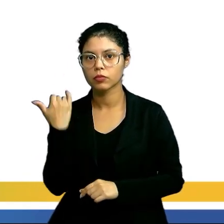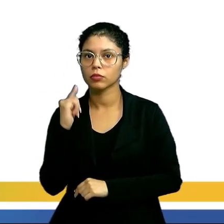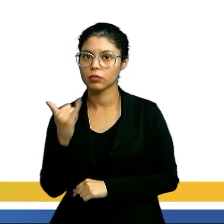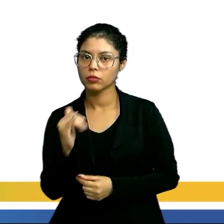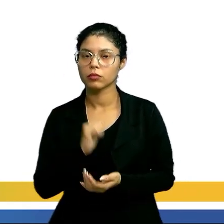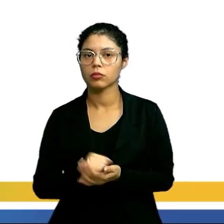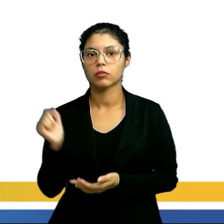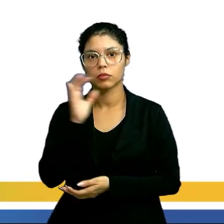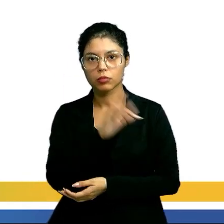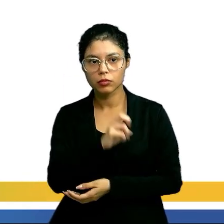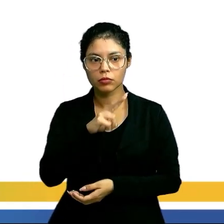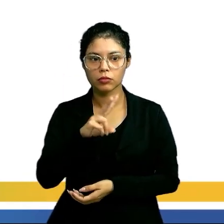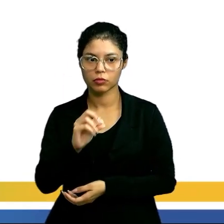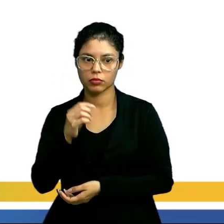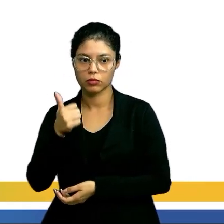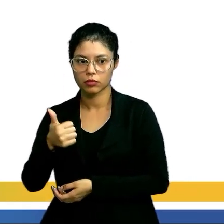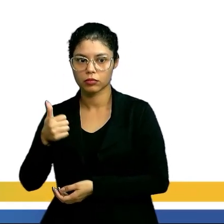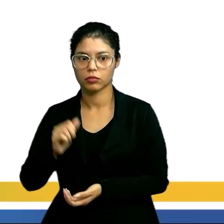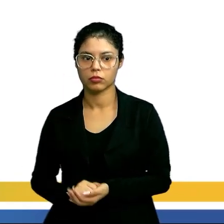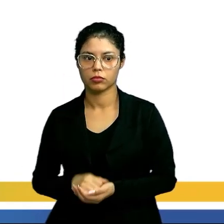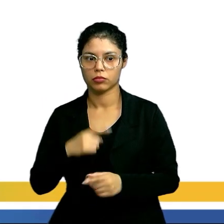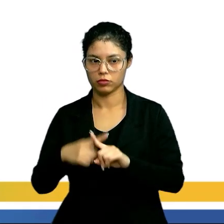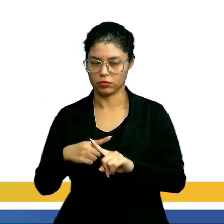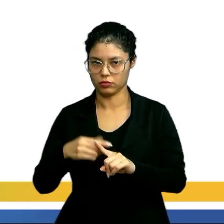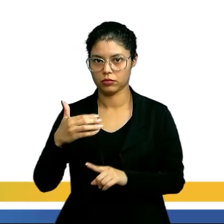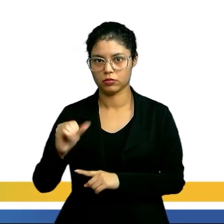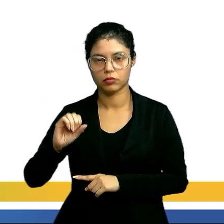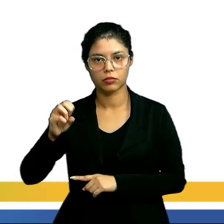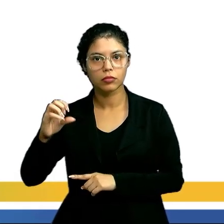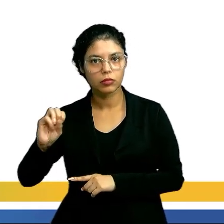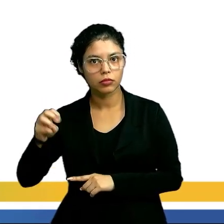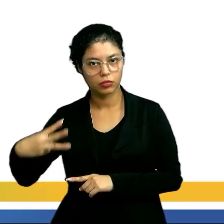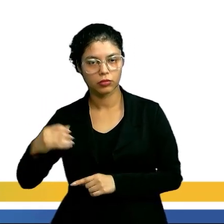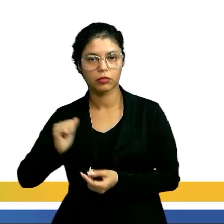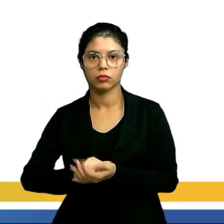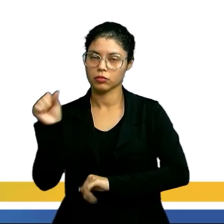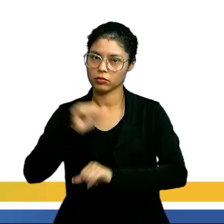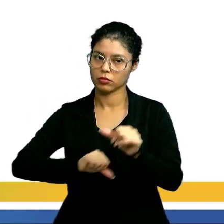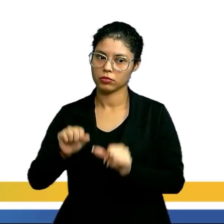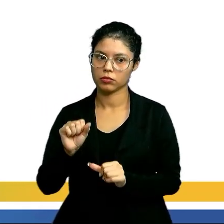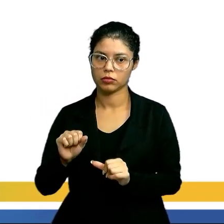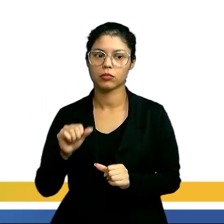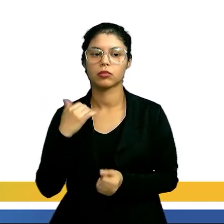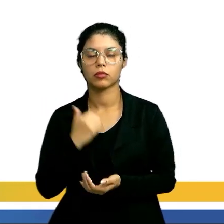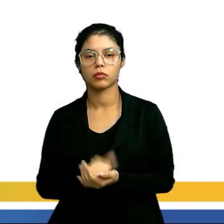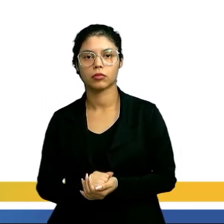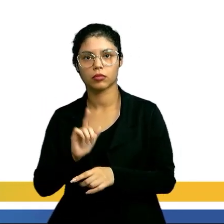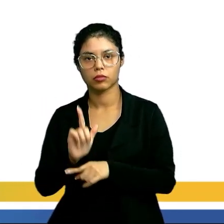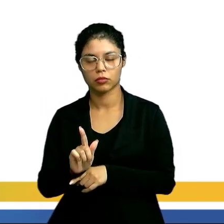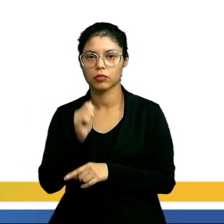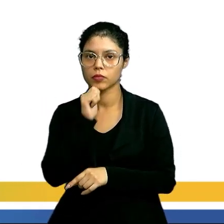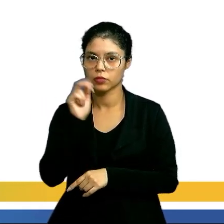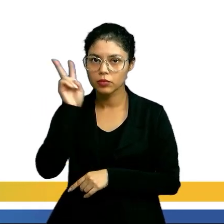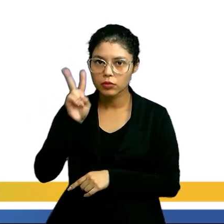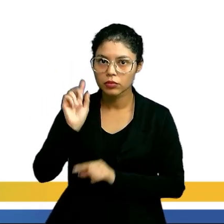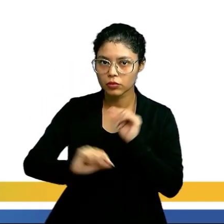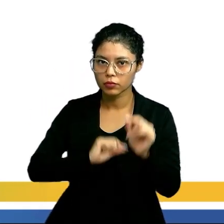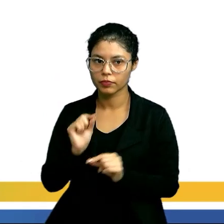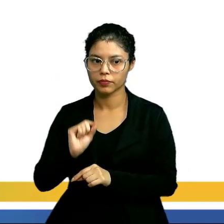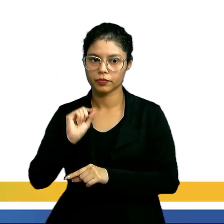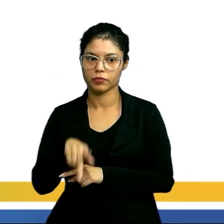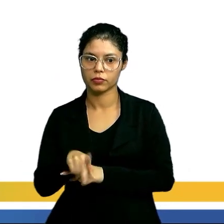gravitacional. Por exemplo, uma maçã caindo. Essa maçã caindo ela está associada a uma força de gravidade. E, dessa forma, pode